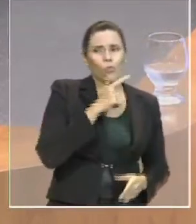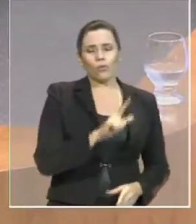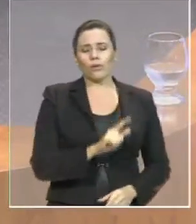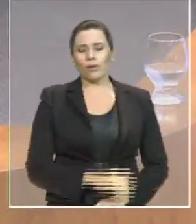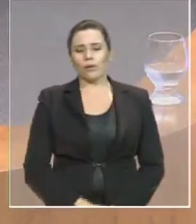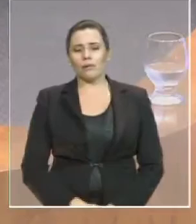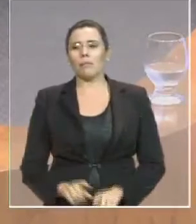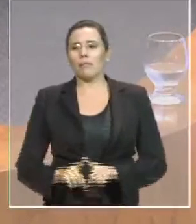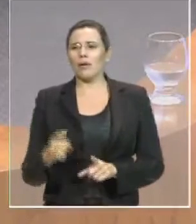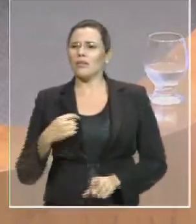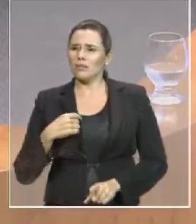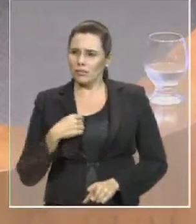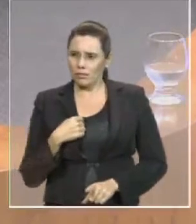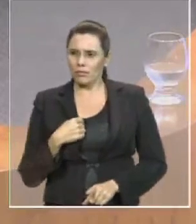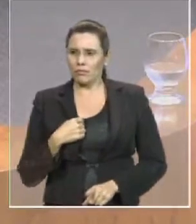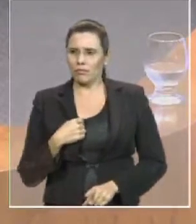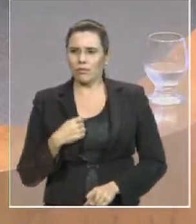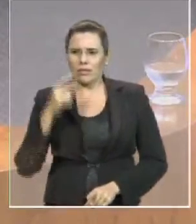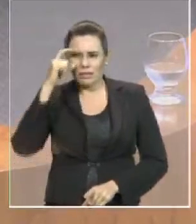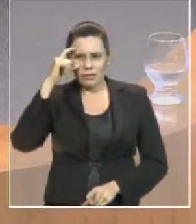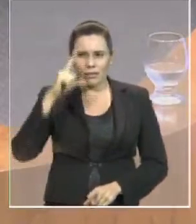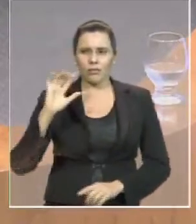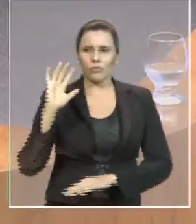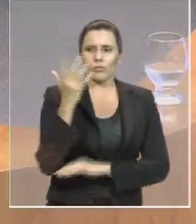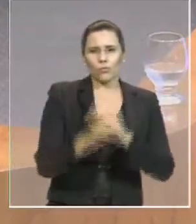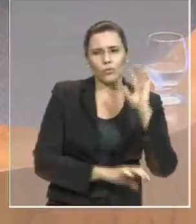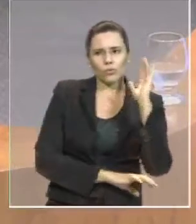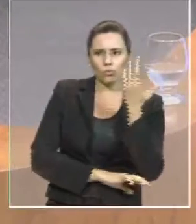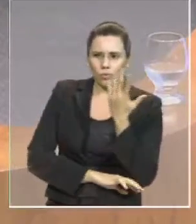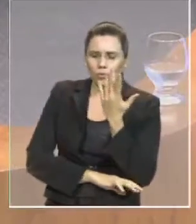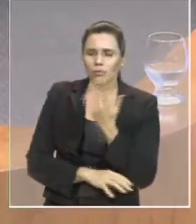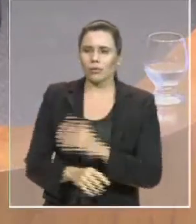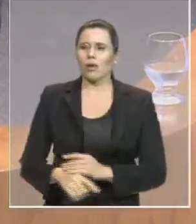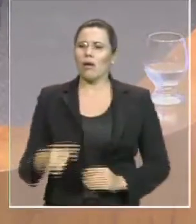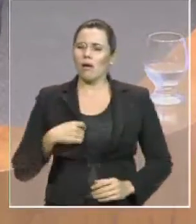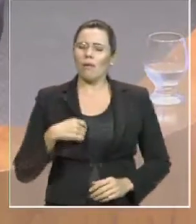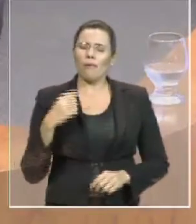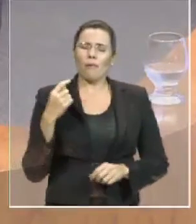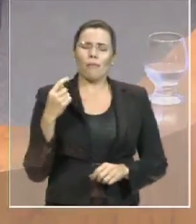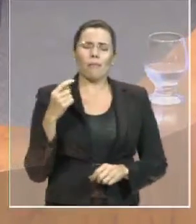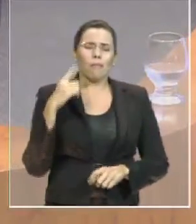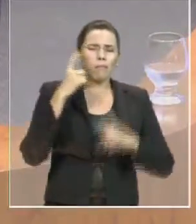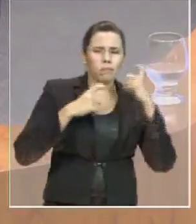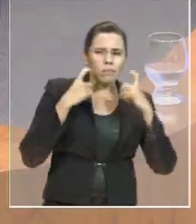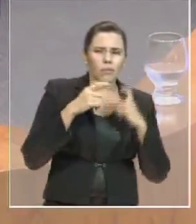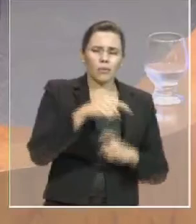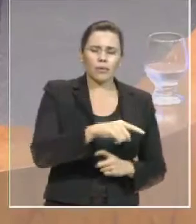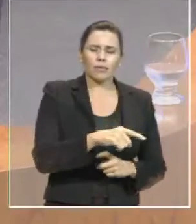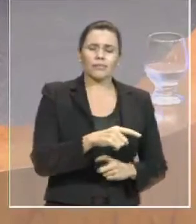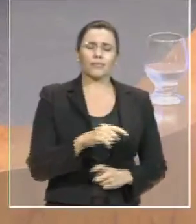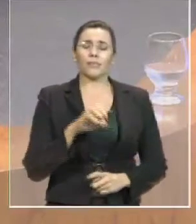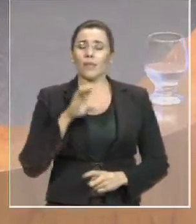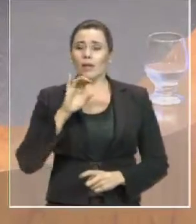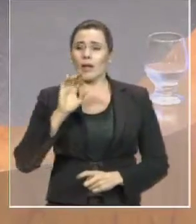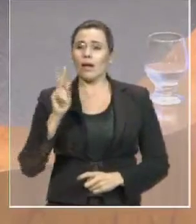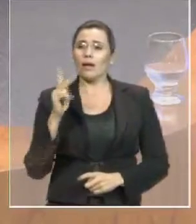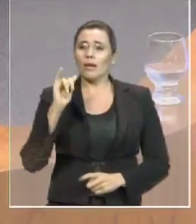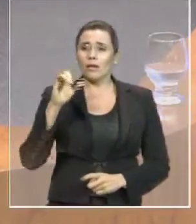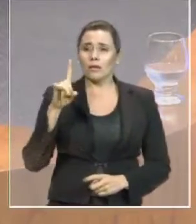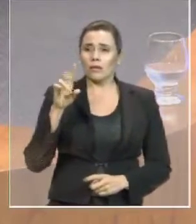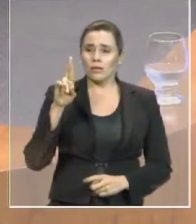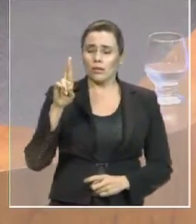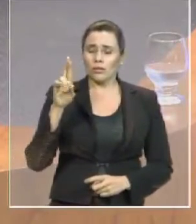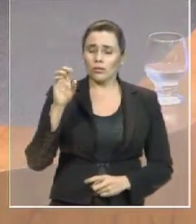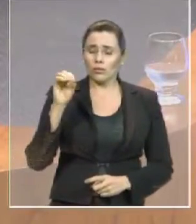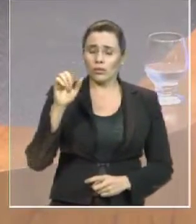preservados. Muitos dos políticos retrógrados acham que isso não dá voto, mas eu não vou fugir dos meus